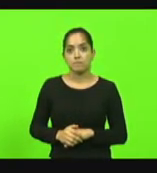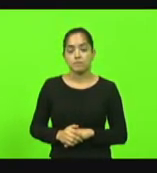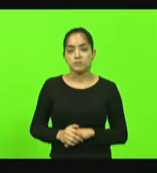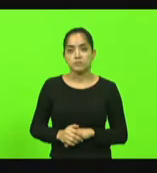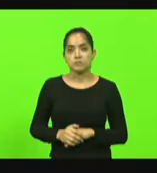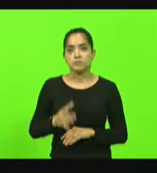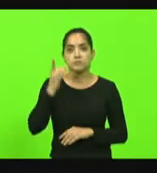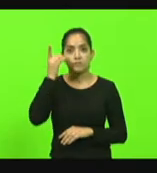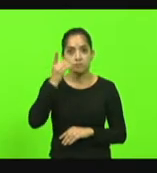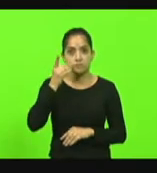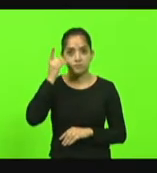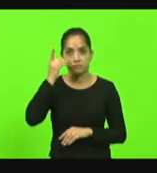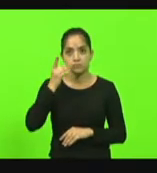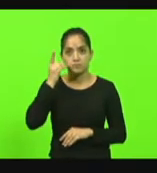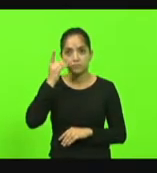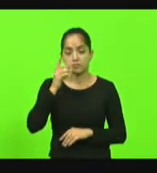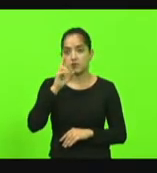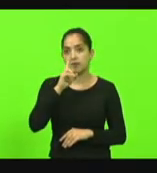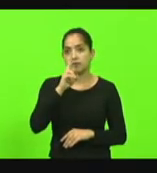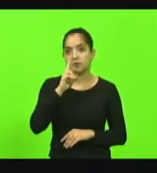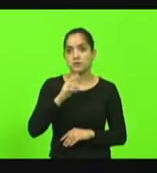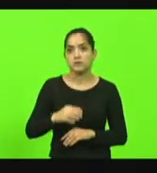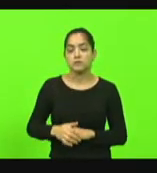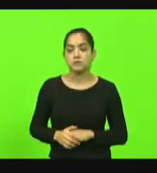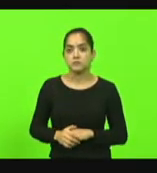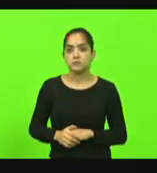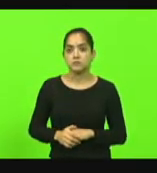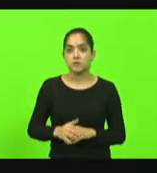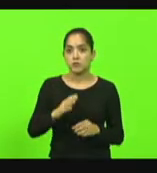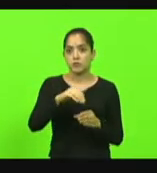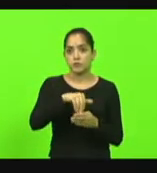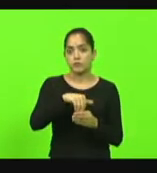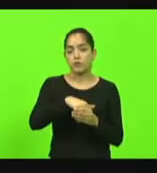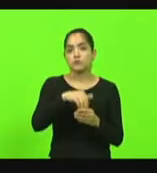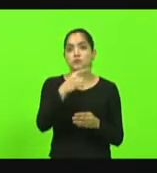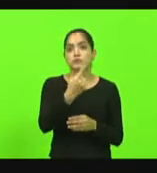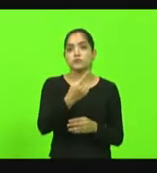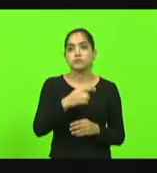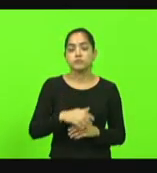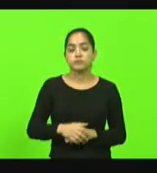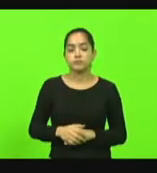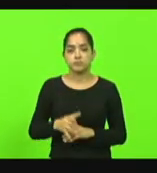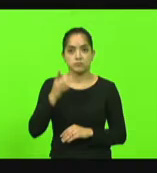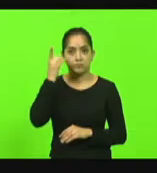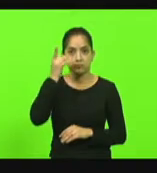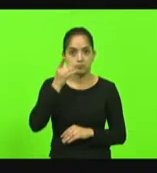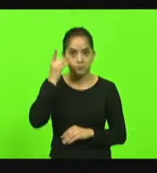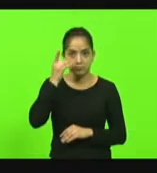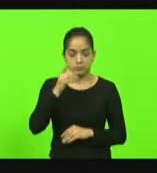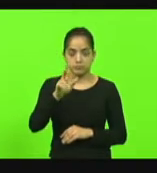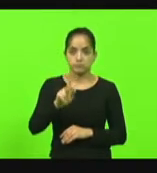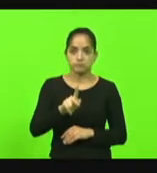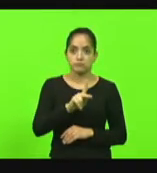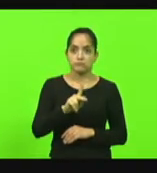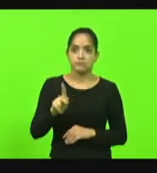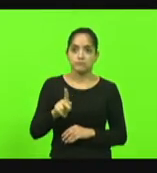Como vota deputado Nazareno Martins? Voto um, senhor presidente. Como vota deputado Padre Pedro